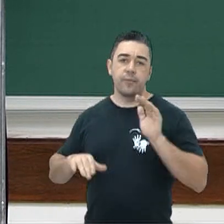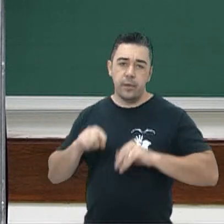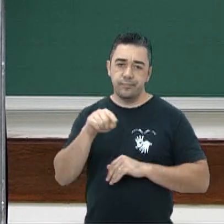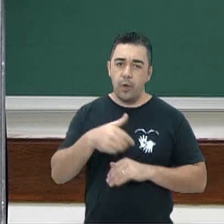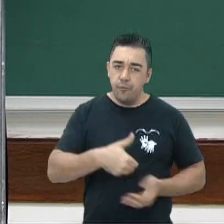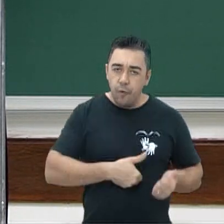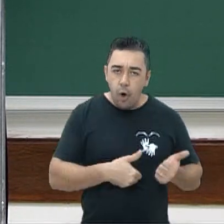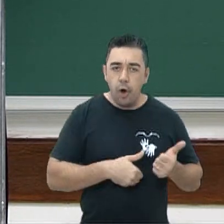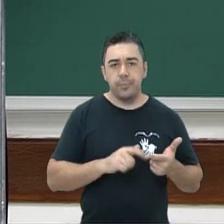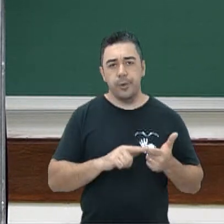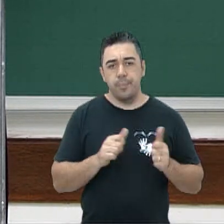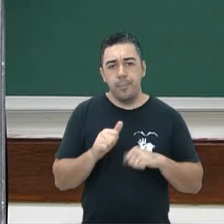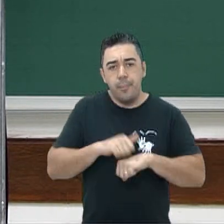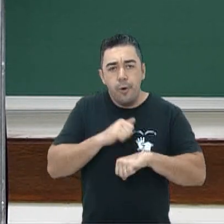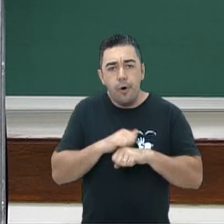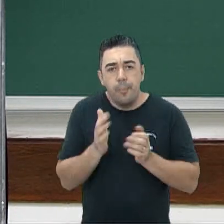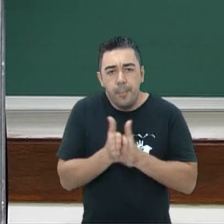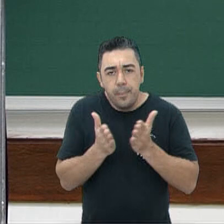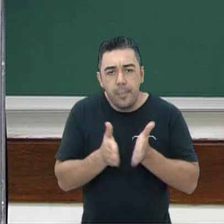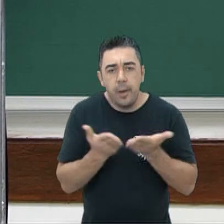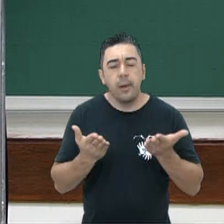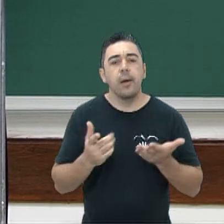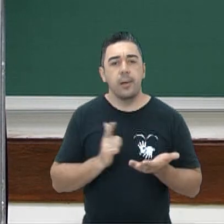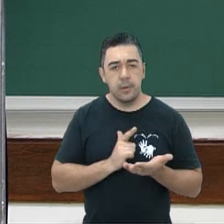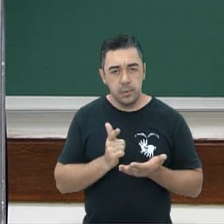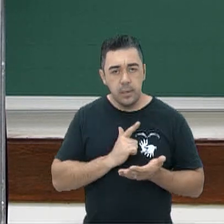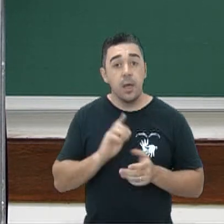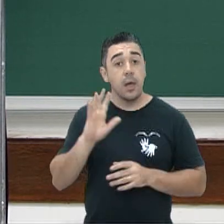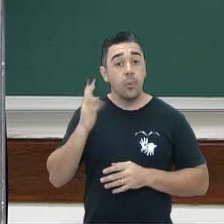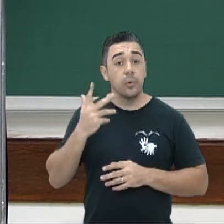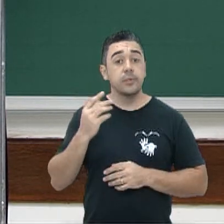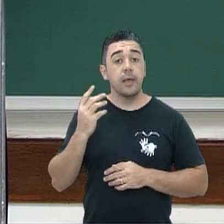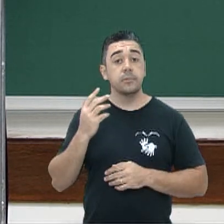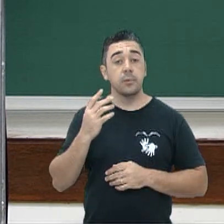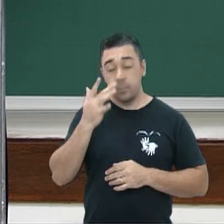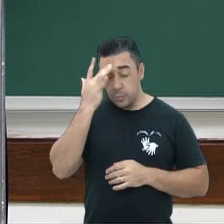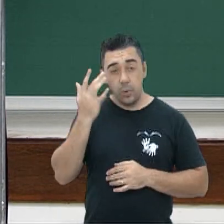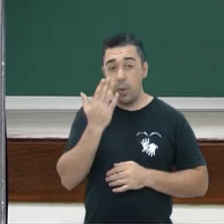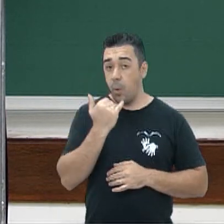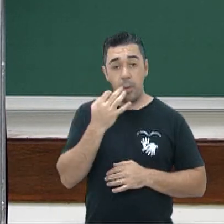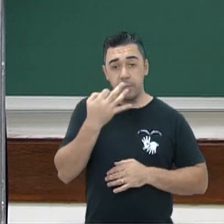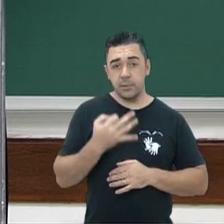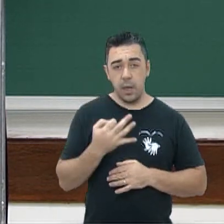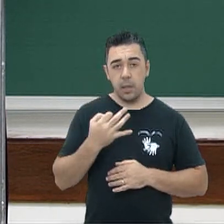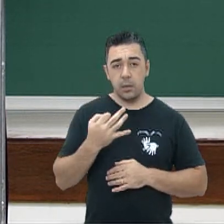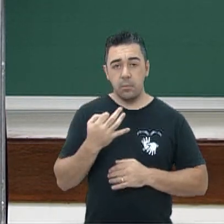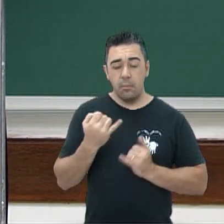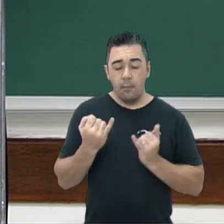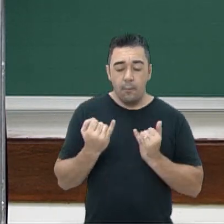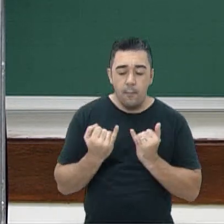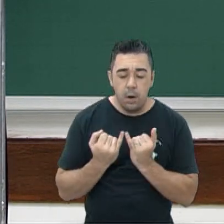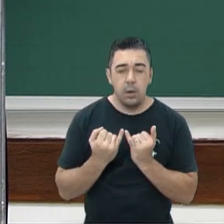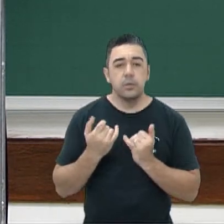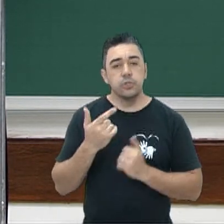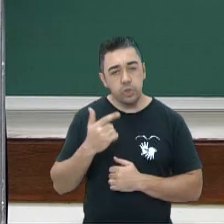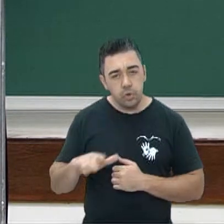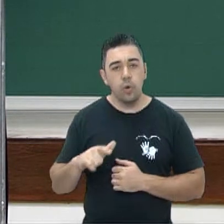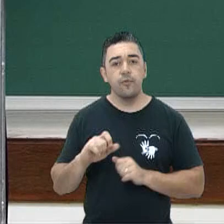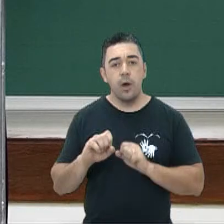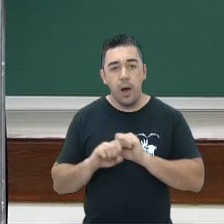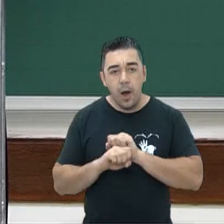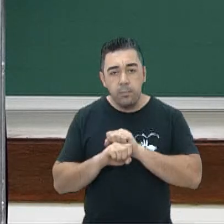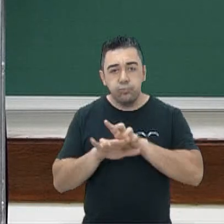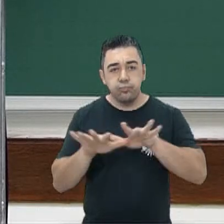a miséria. E com a fome e a miséria, né, a nutrição do indivíduo medieval cai novamente, proliferam-se